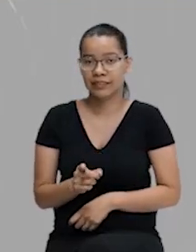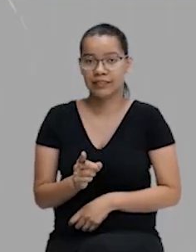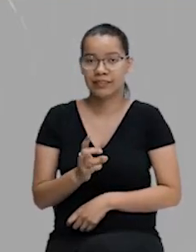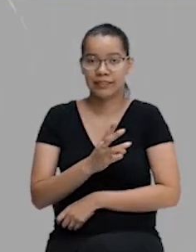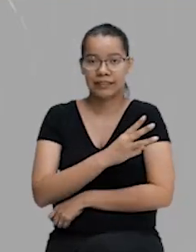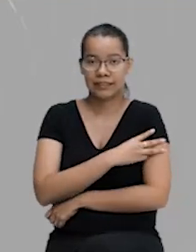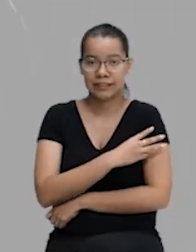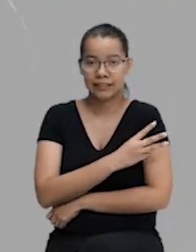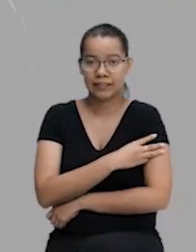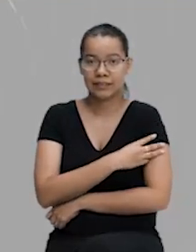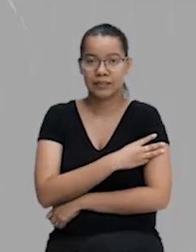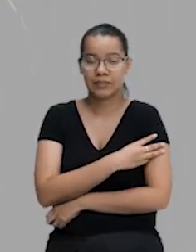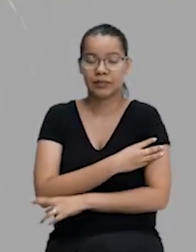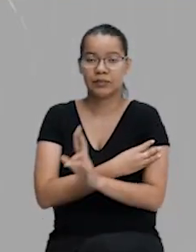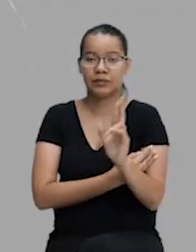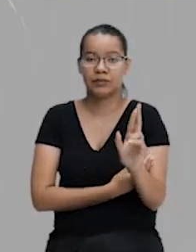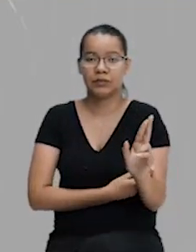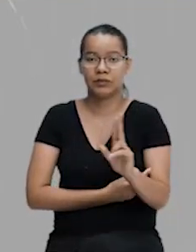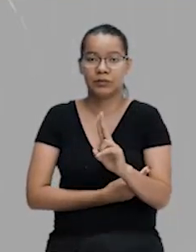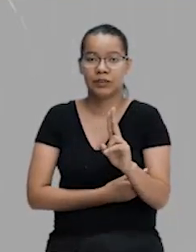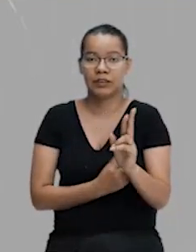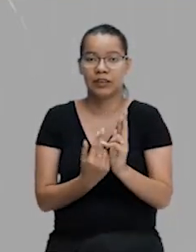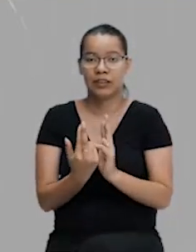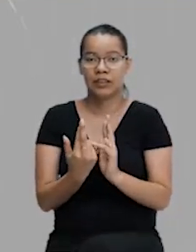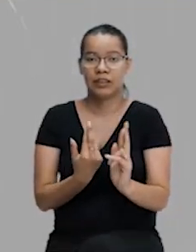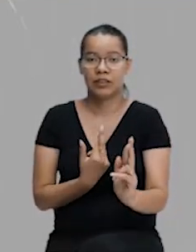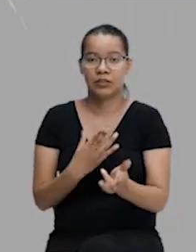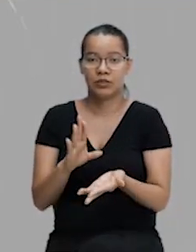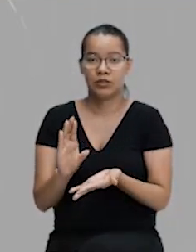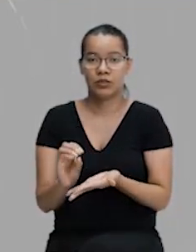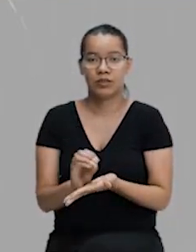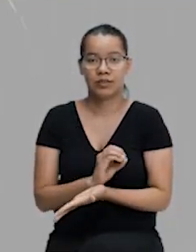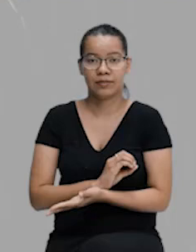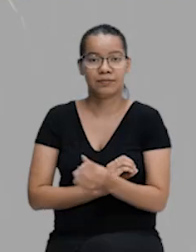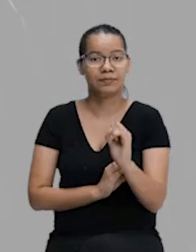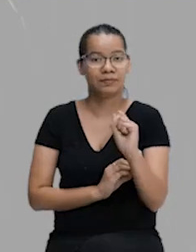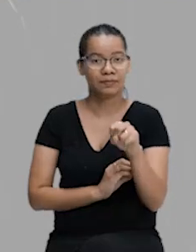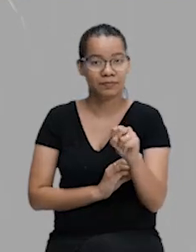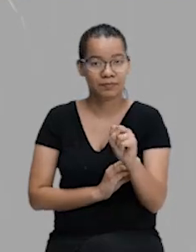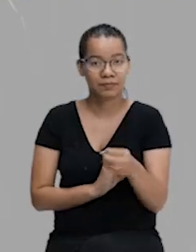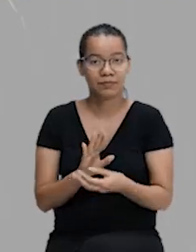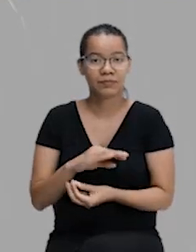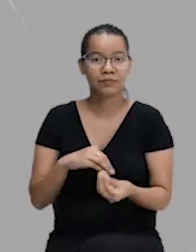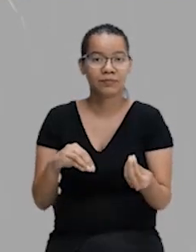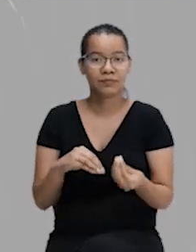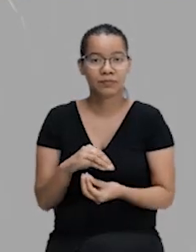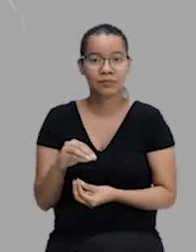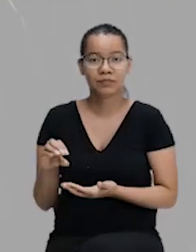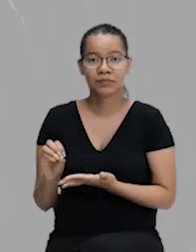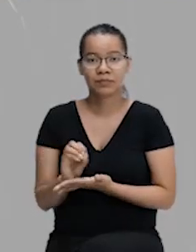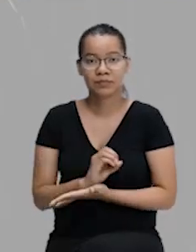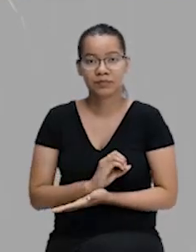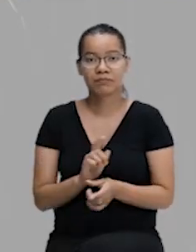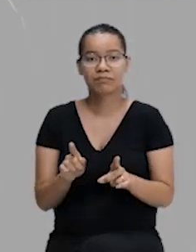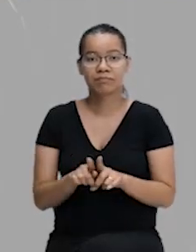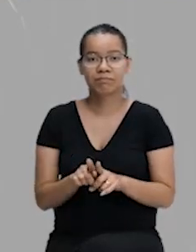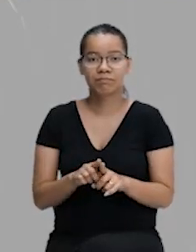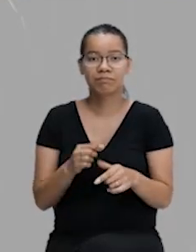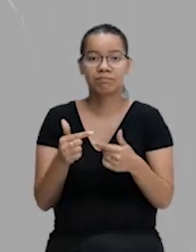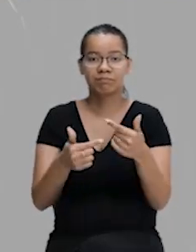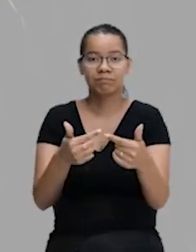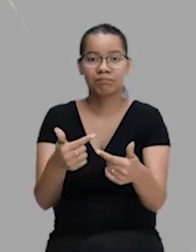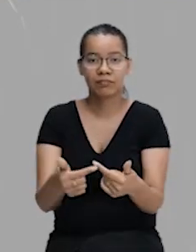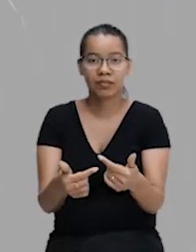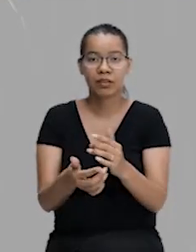ano, reações orgânicas. Sim, as substâncias orgânicas também sofrem uma série de reações, assim como